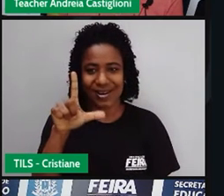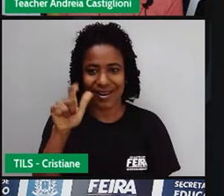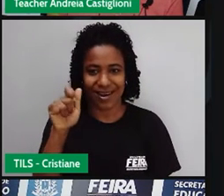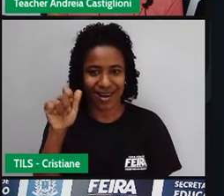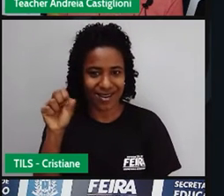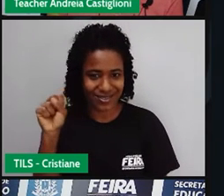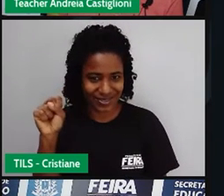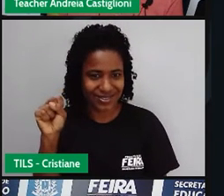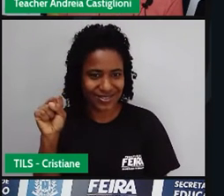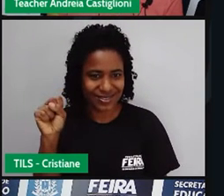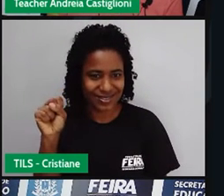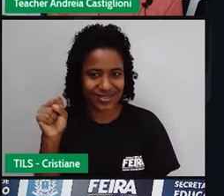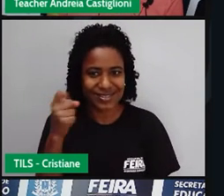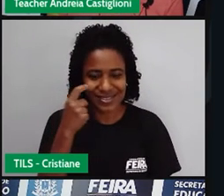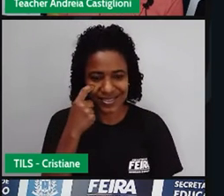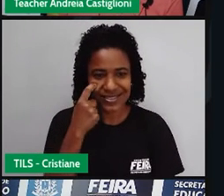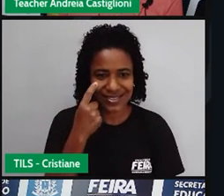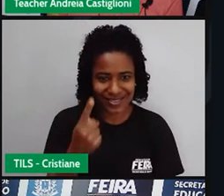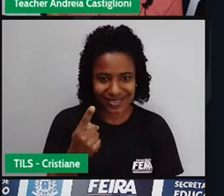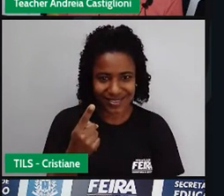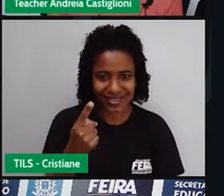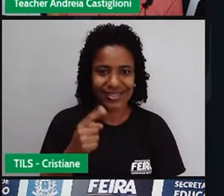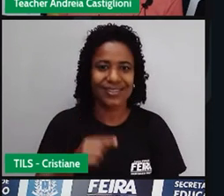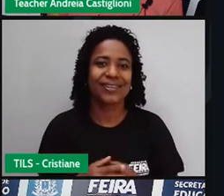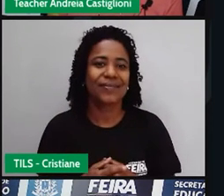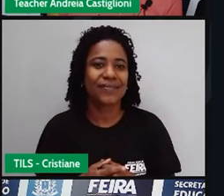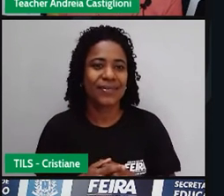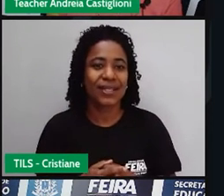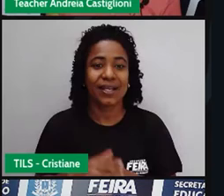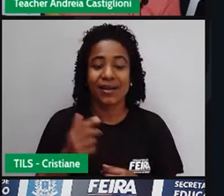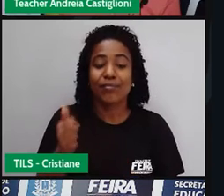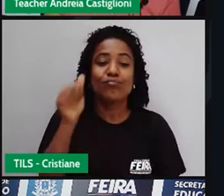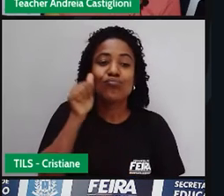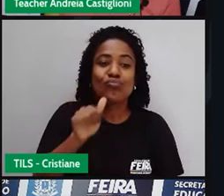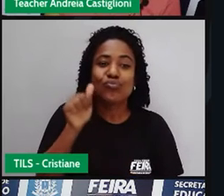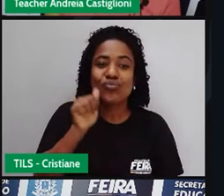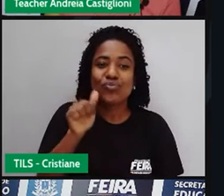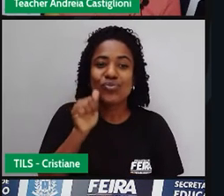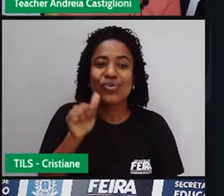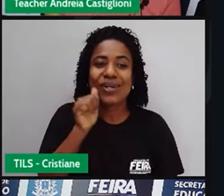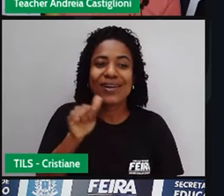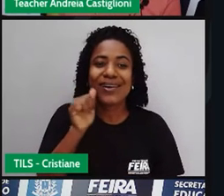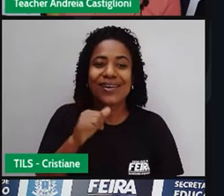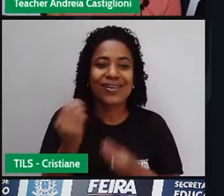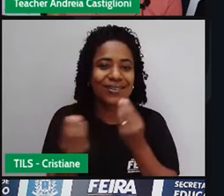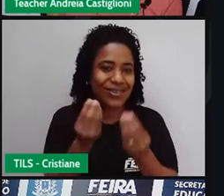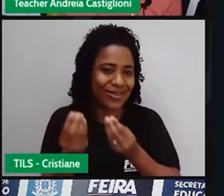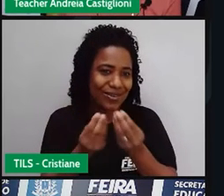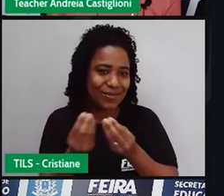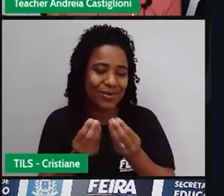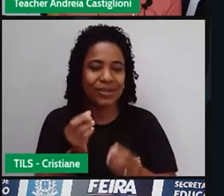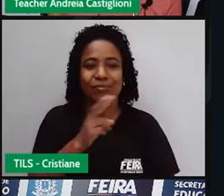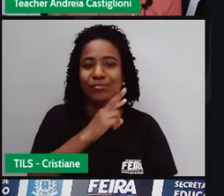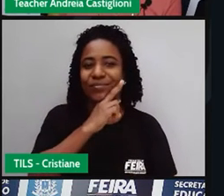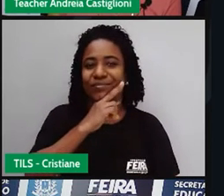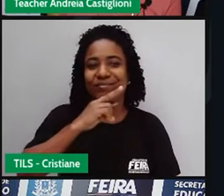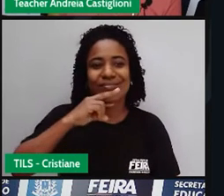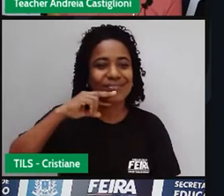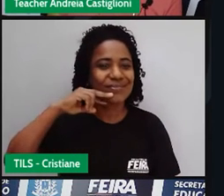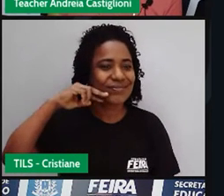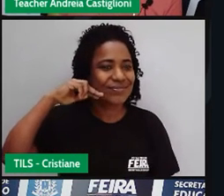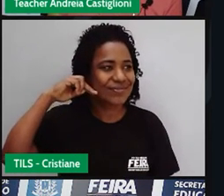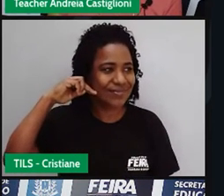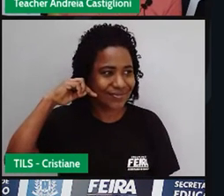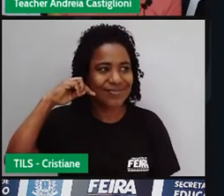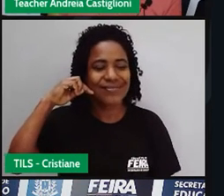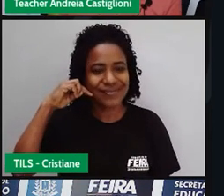e para as mocinha né minha alçinha que apesar de também estar no singular no